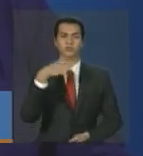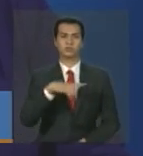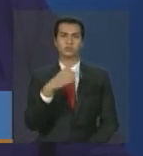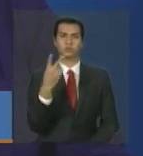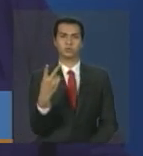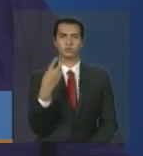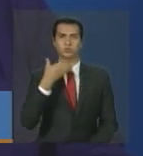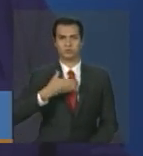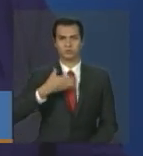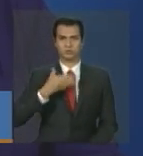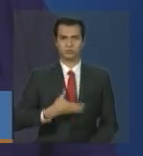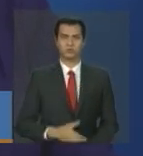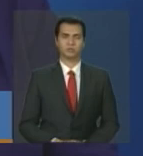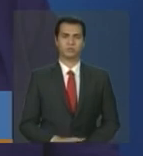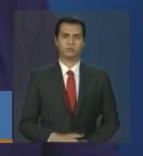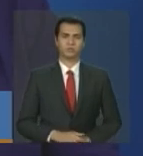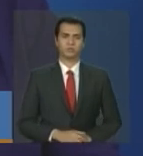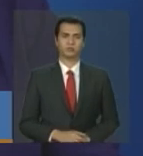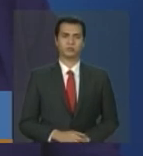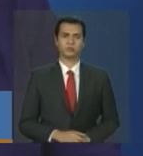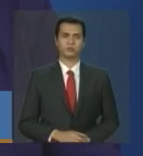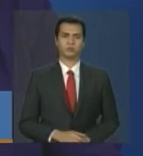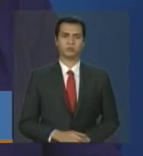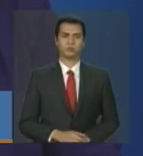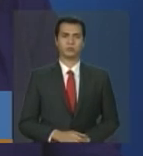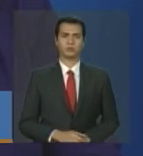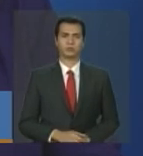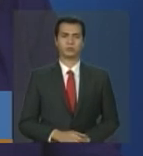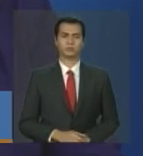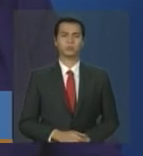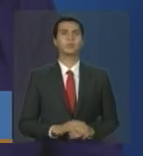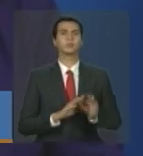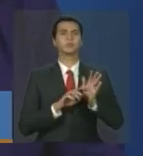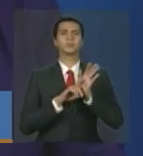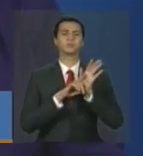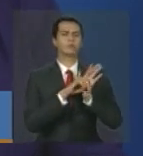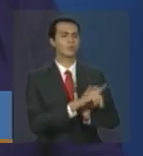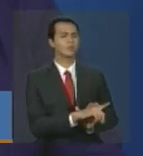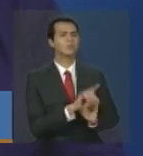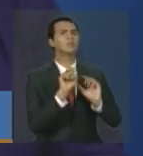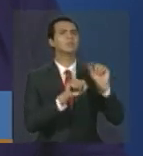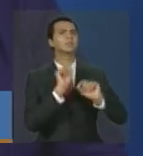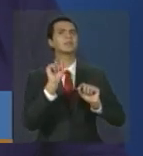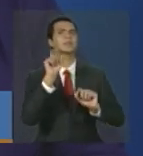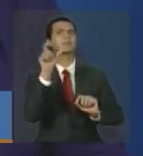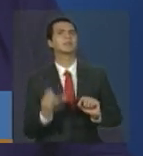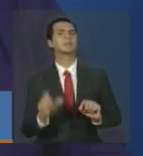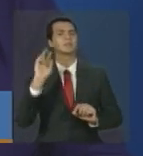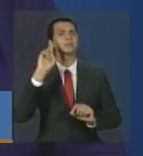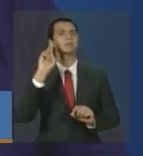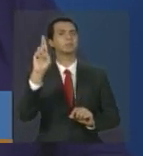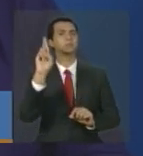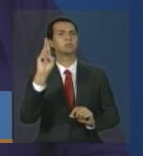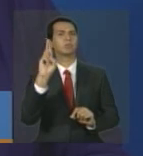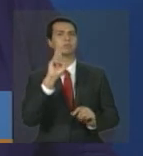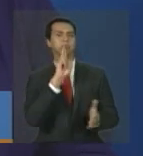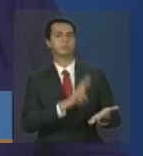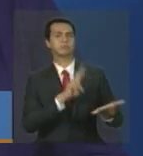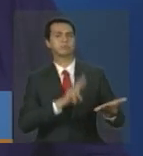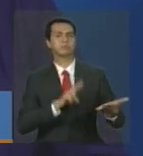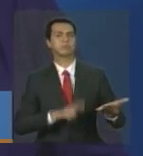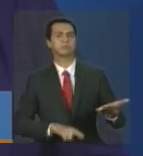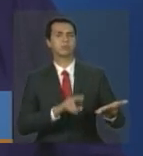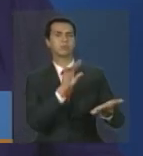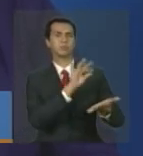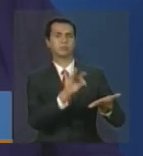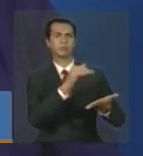até o dia dois de Dezembro Boy quem que responde a esses questionários tem que é responsável por essas por responder os crentes